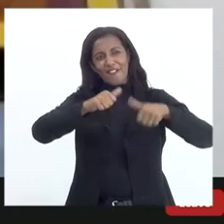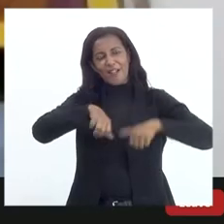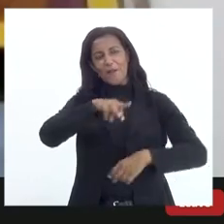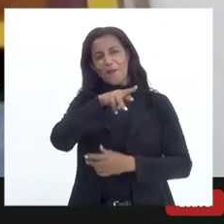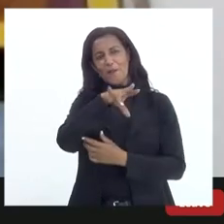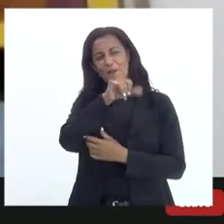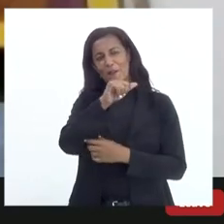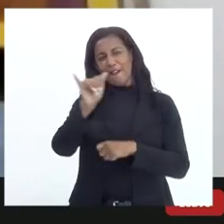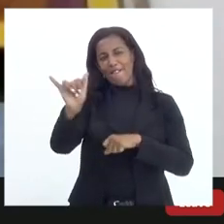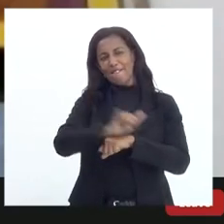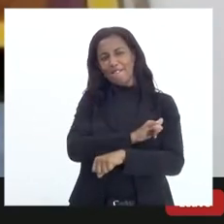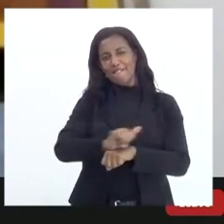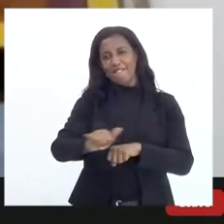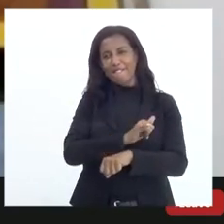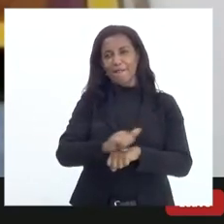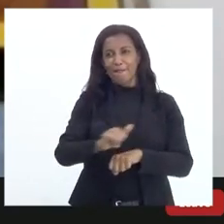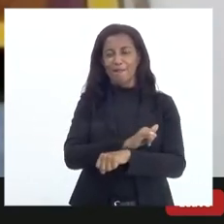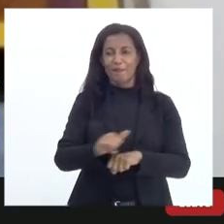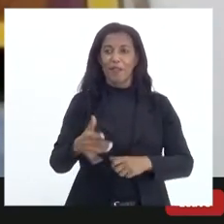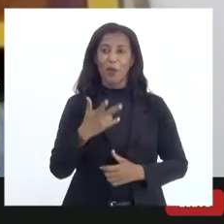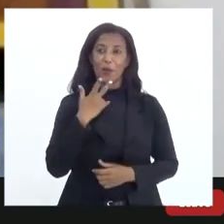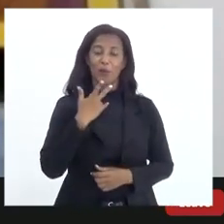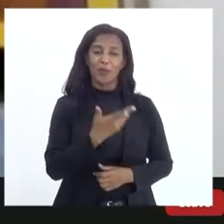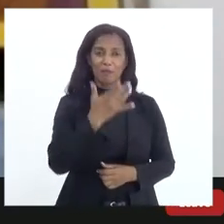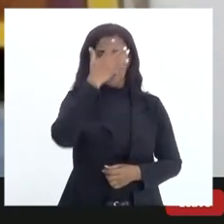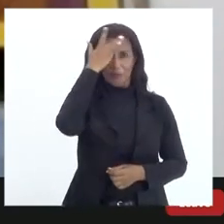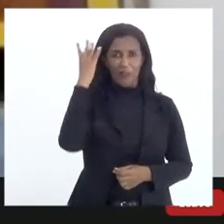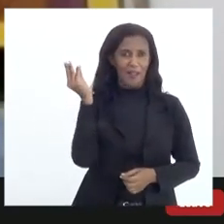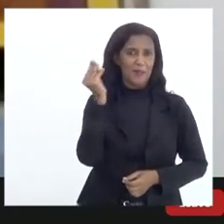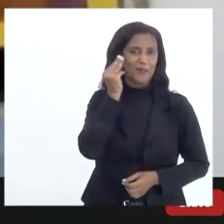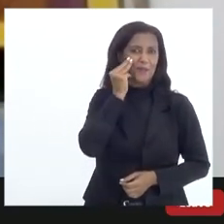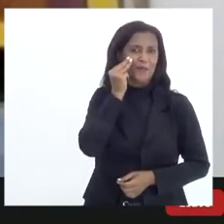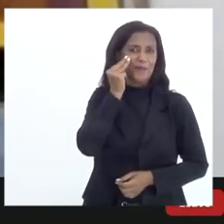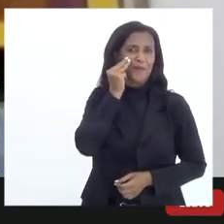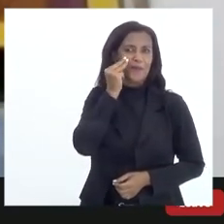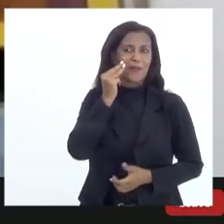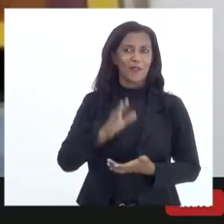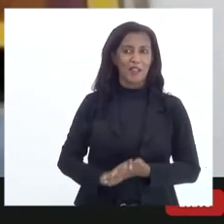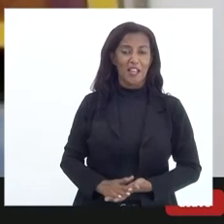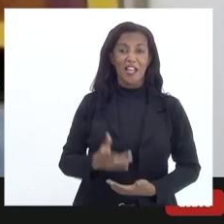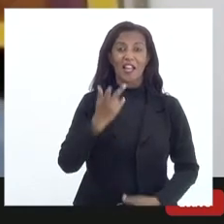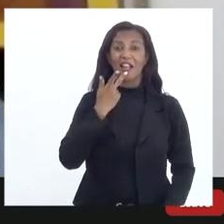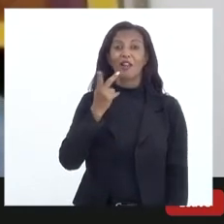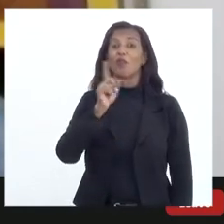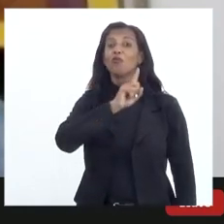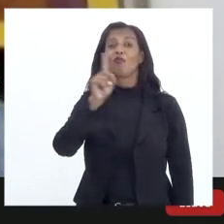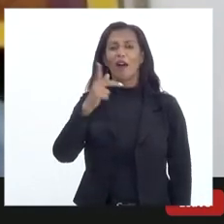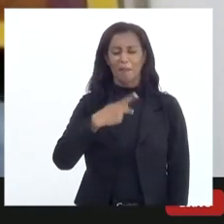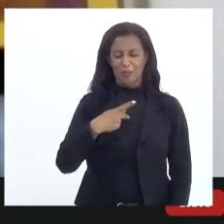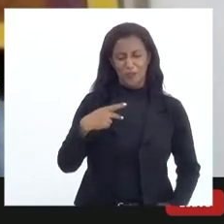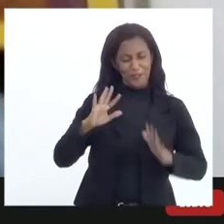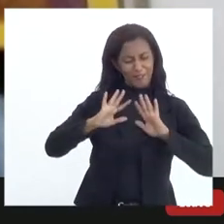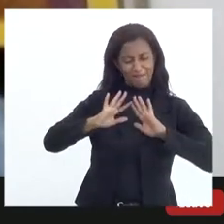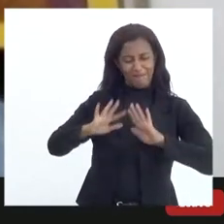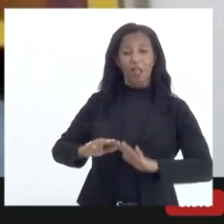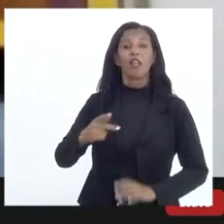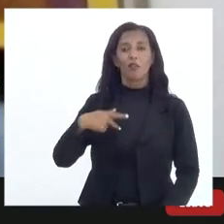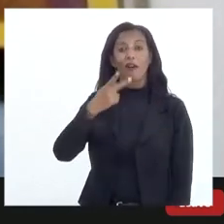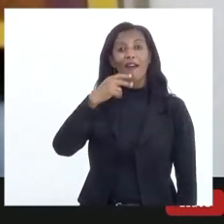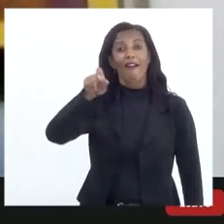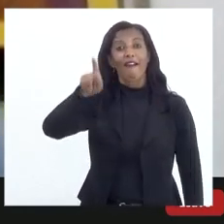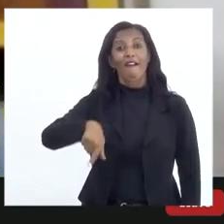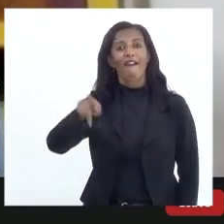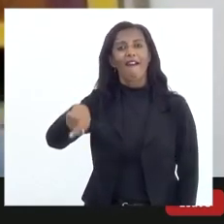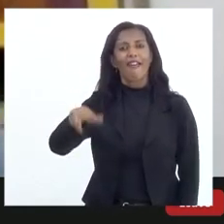papel estratégico. Quando o pessoal me dá uma iniciativa da Mônica, ela não diz que é pastora, eu digo que ela é, eu publicamente digo, porque